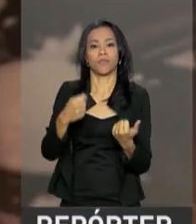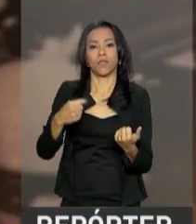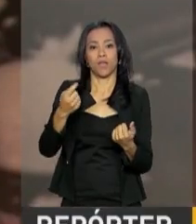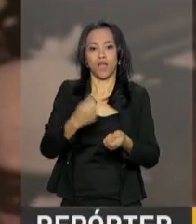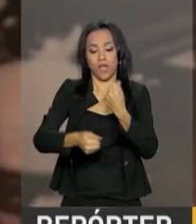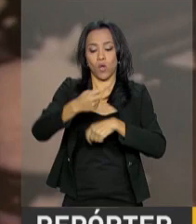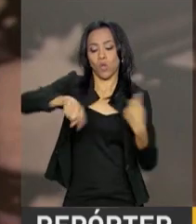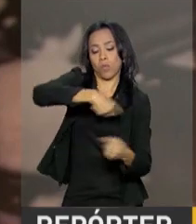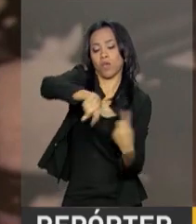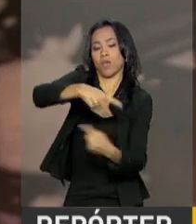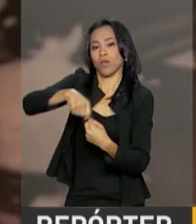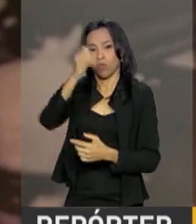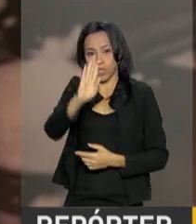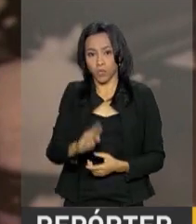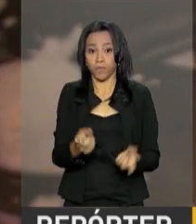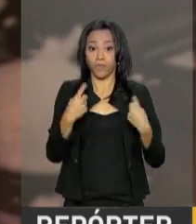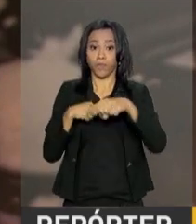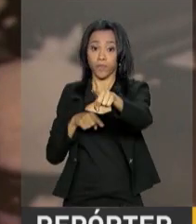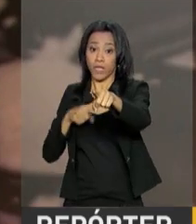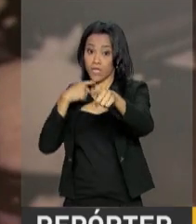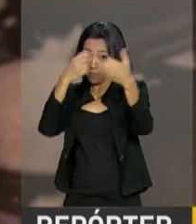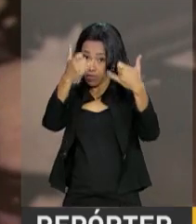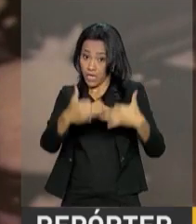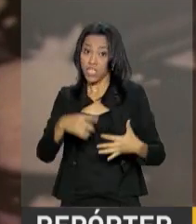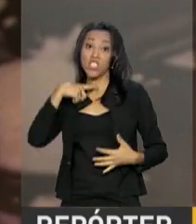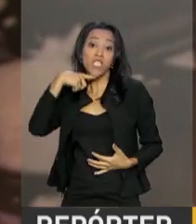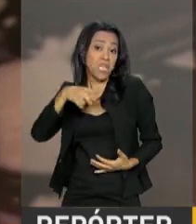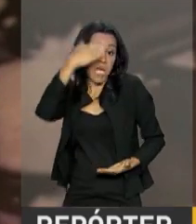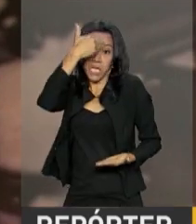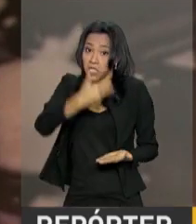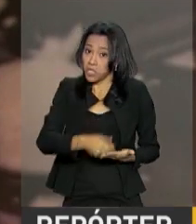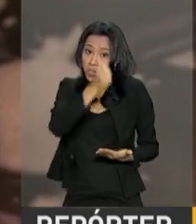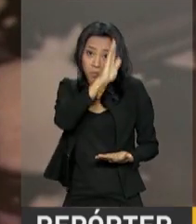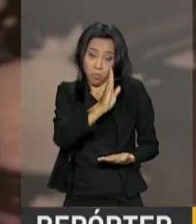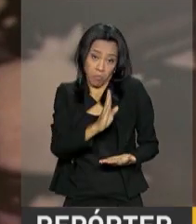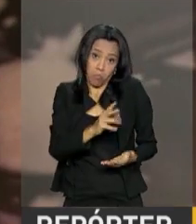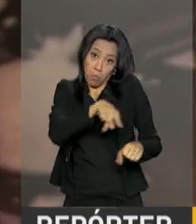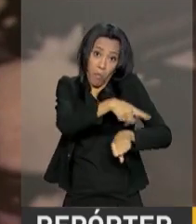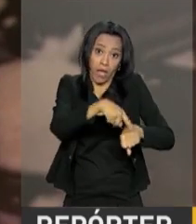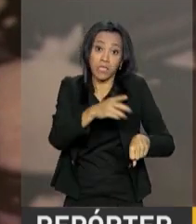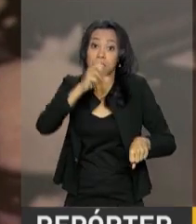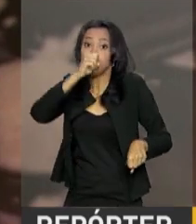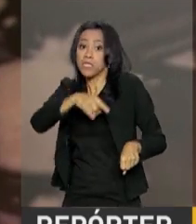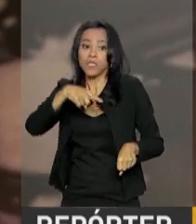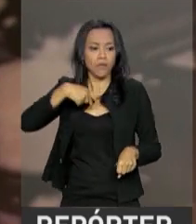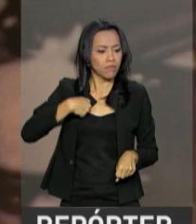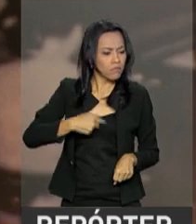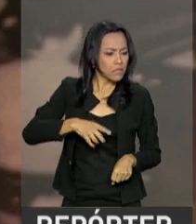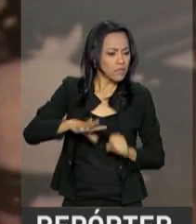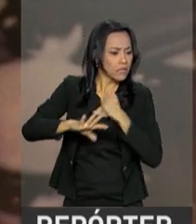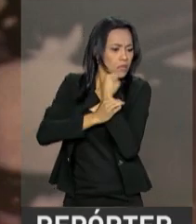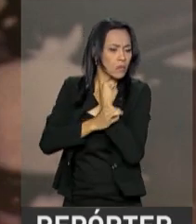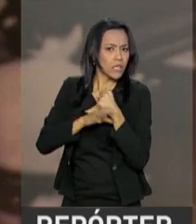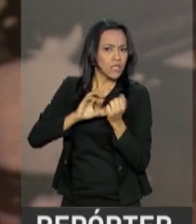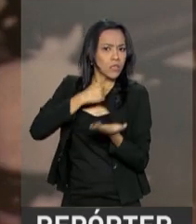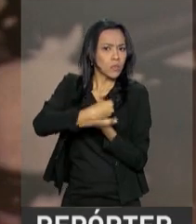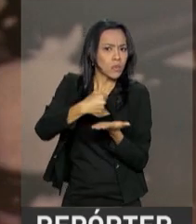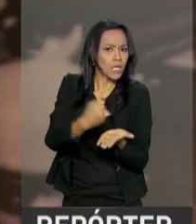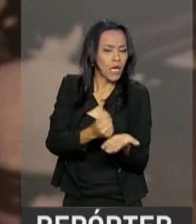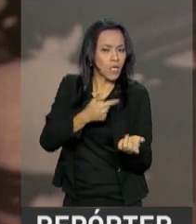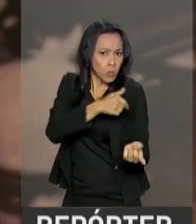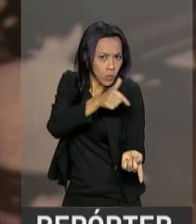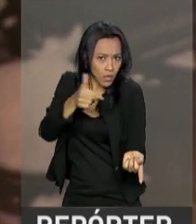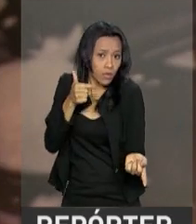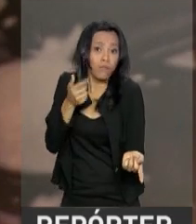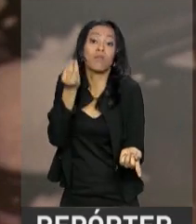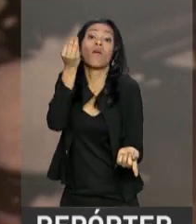país se não acredita nele. Você não vai trazer dinheiro de fora para o país se o país não dá segurança jurídica para